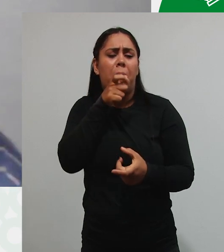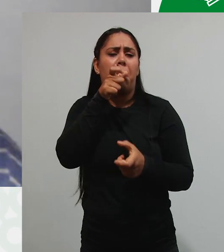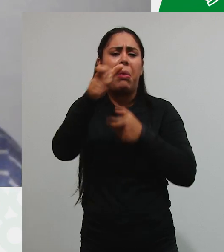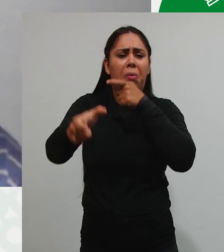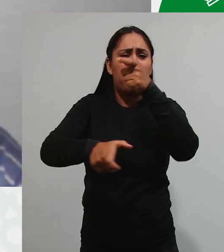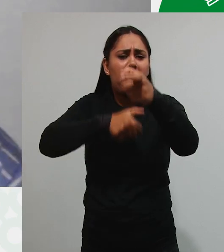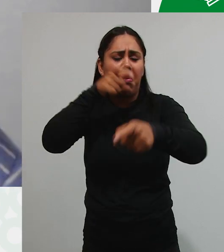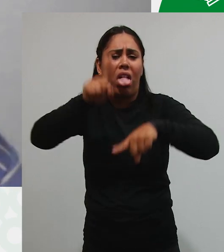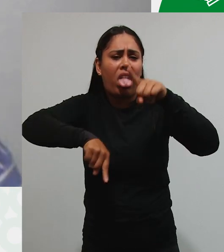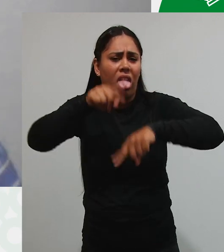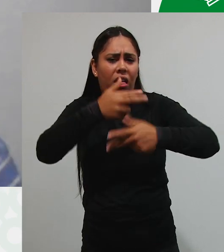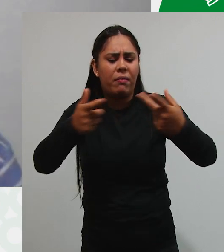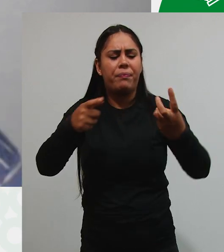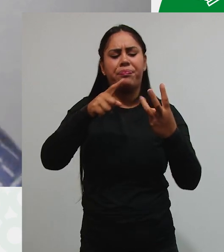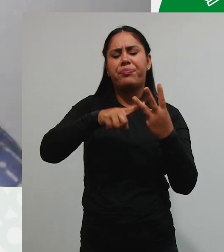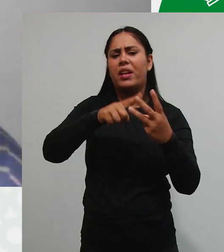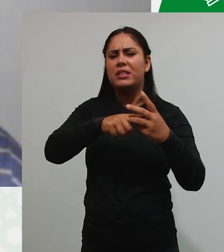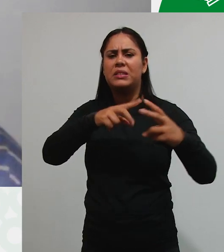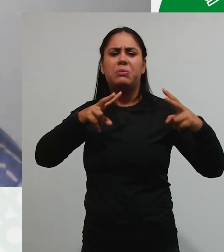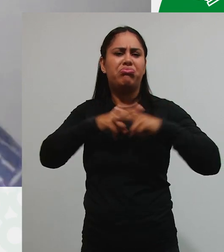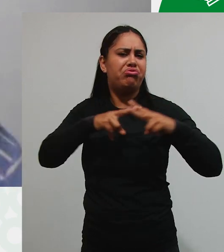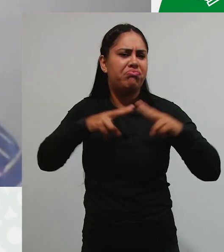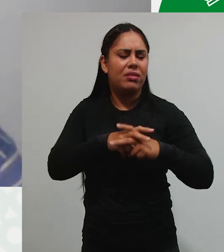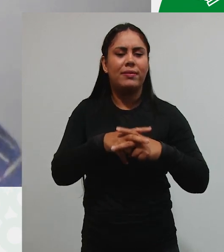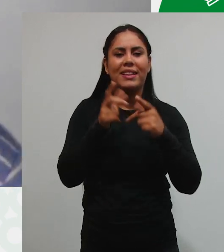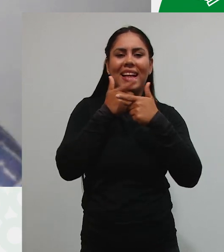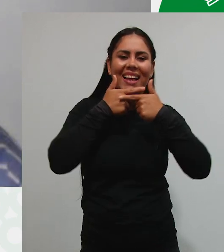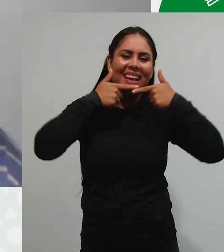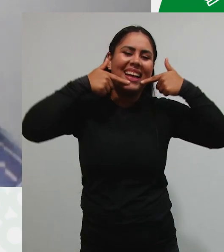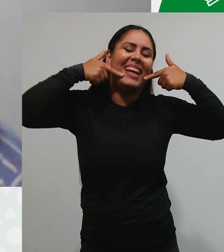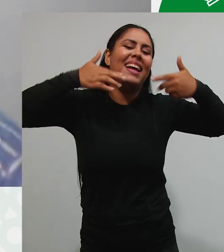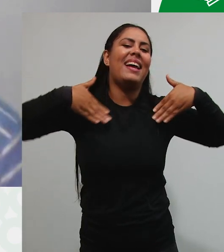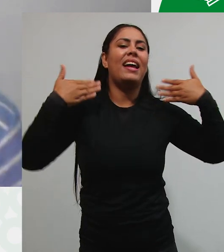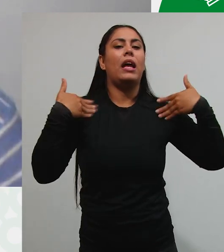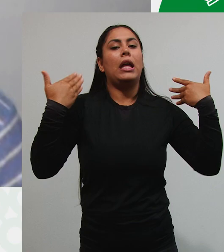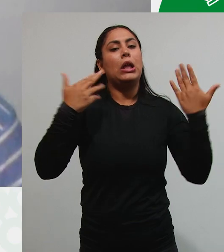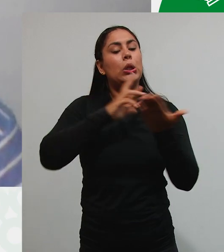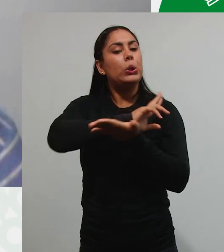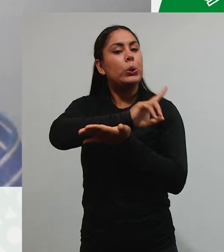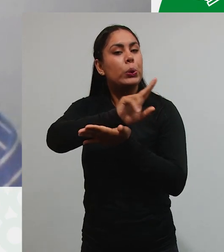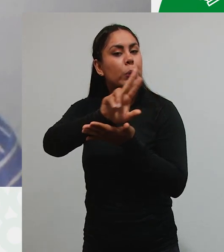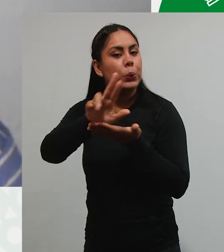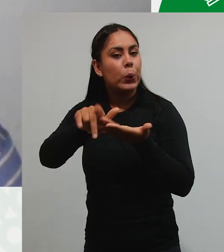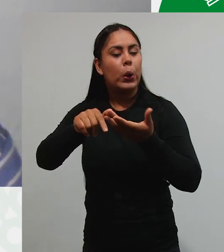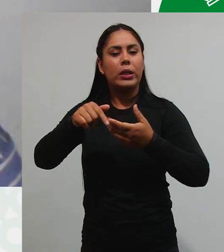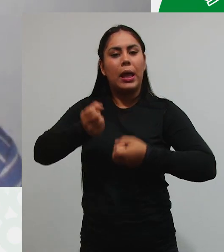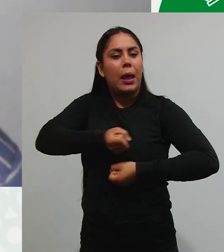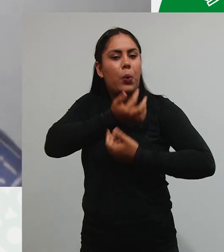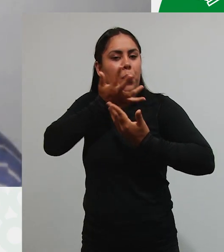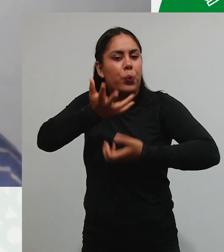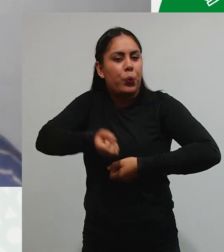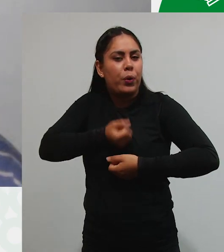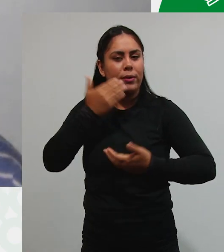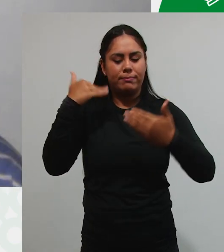acontecem através de um xingamento, de uma briga, de um sorriso, de uma alegria. Então, todas essas